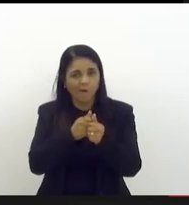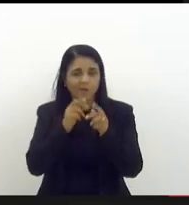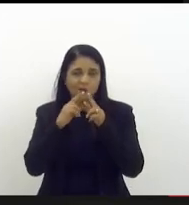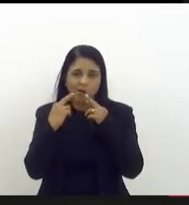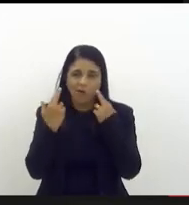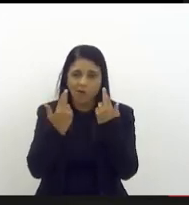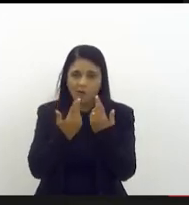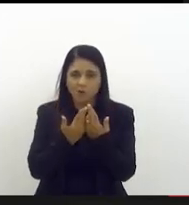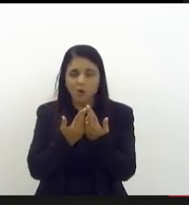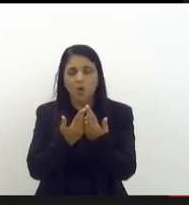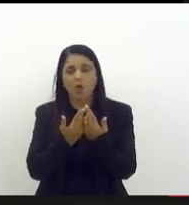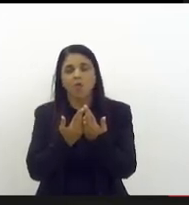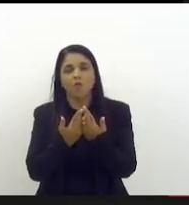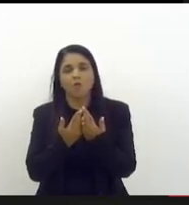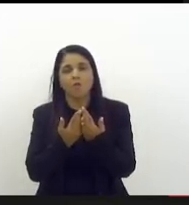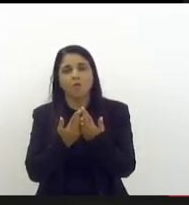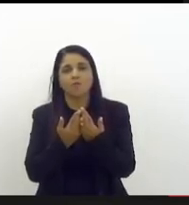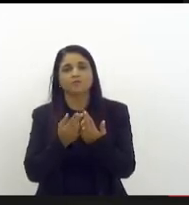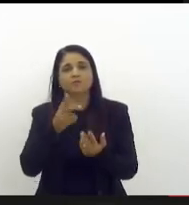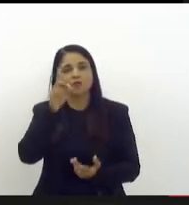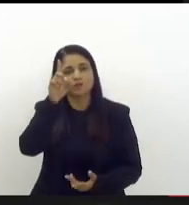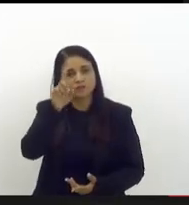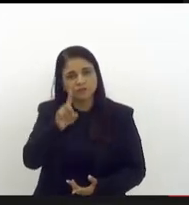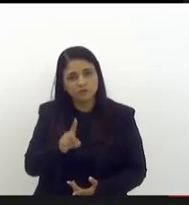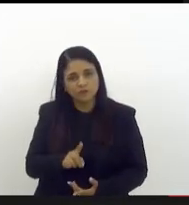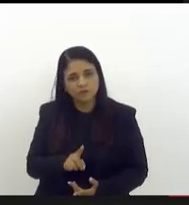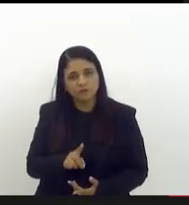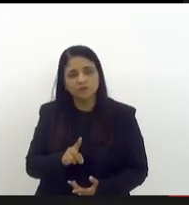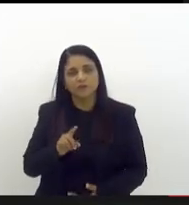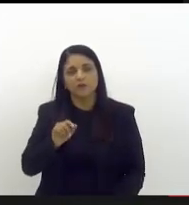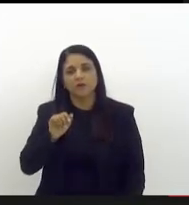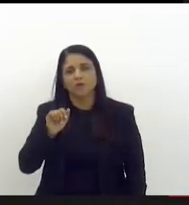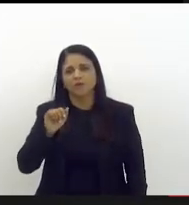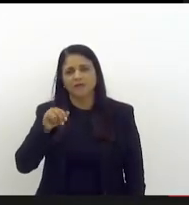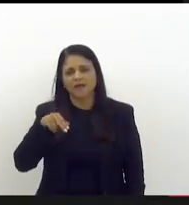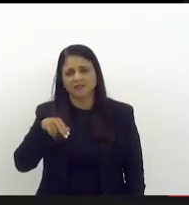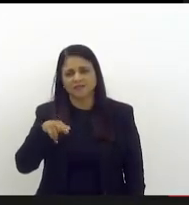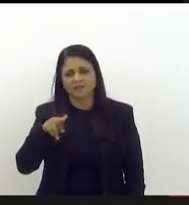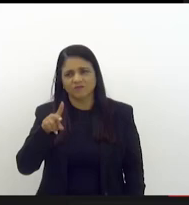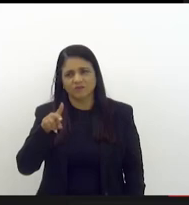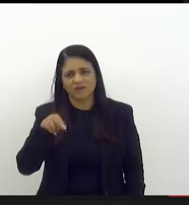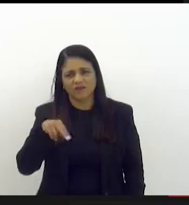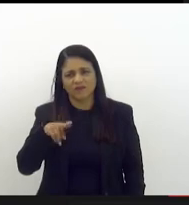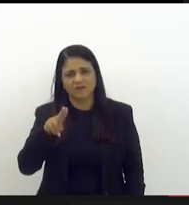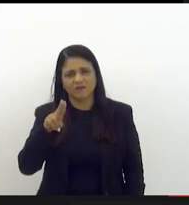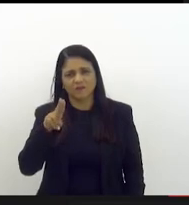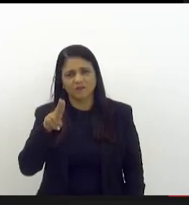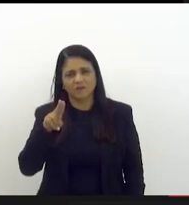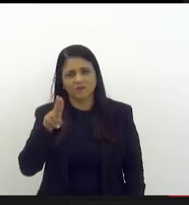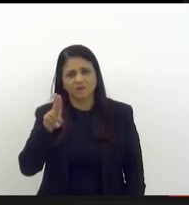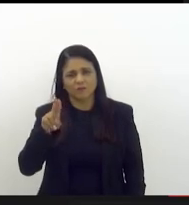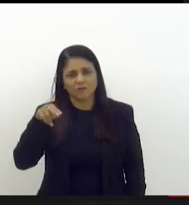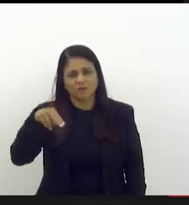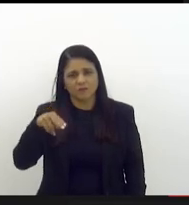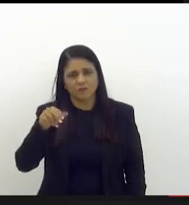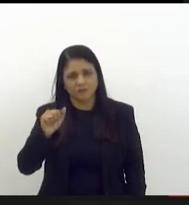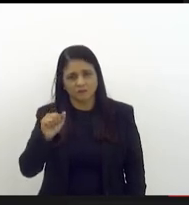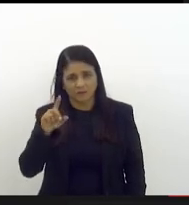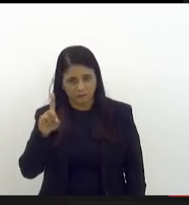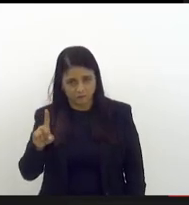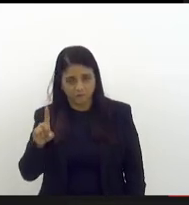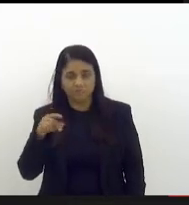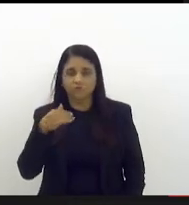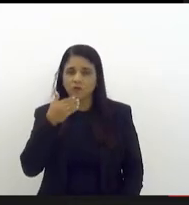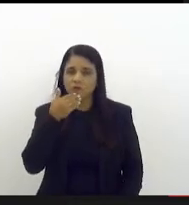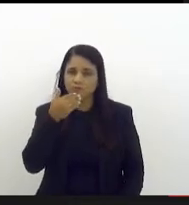daqui alguns minutos da diretoria executiva da unale e eu gostaria né o meu pela ordem apenas para solicitar